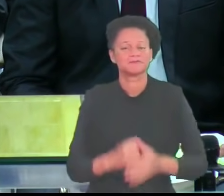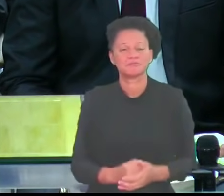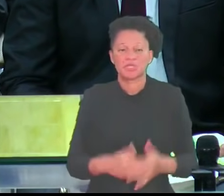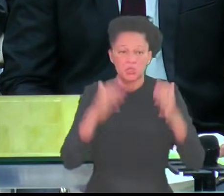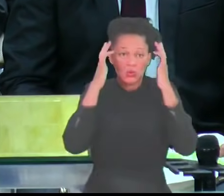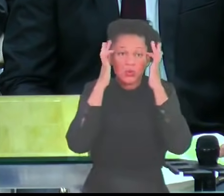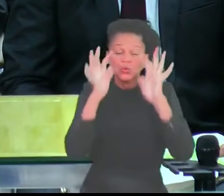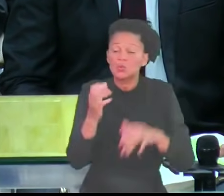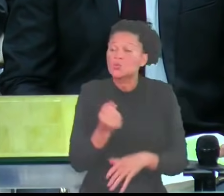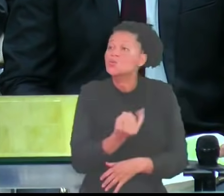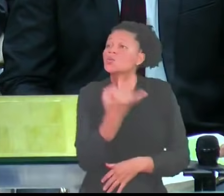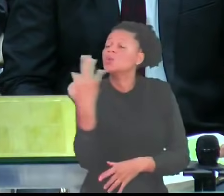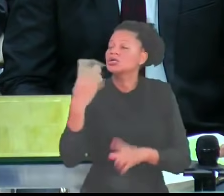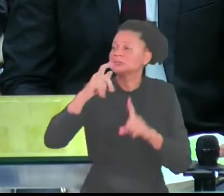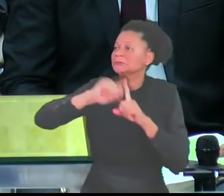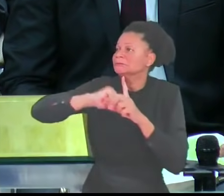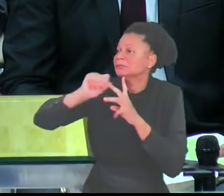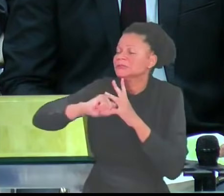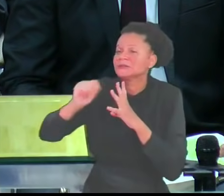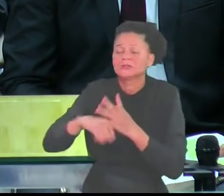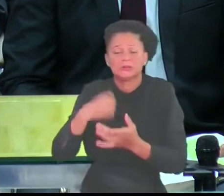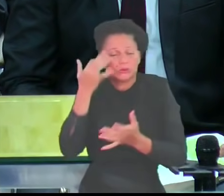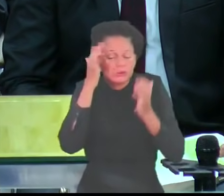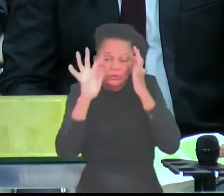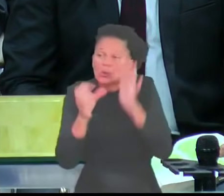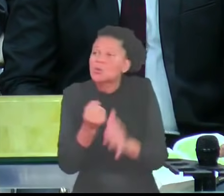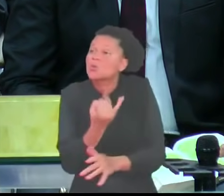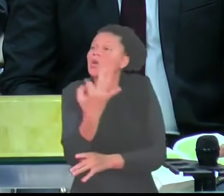Não sei quantos meses, não sei quantos anos,